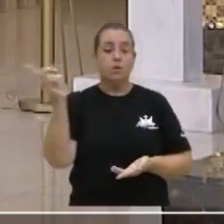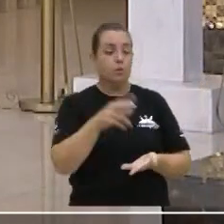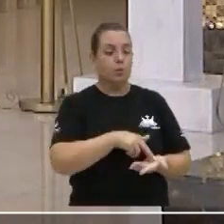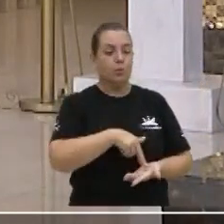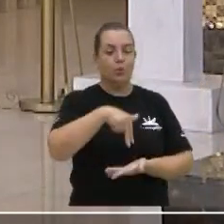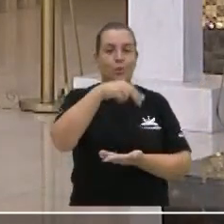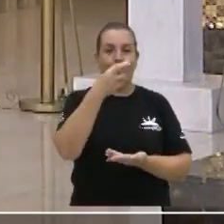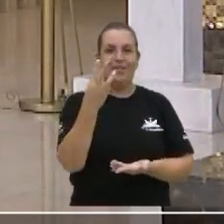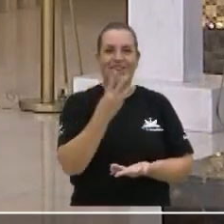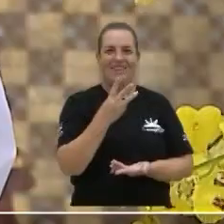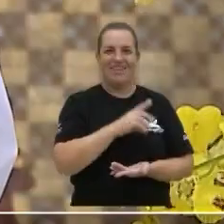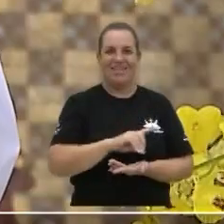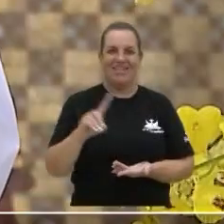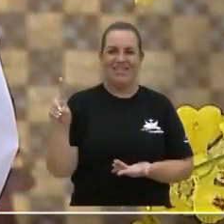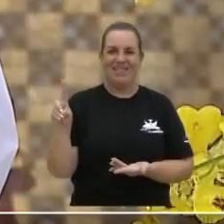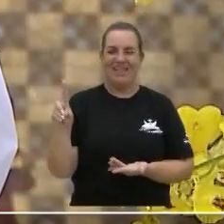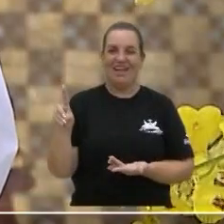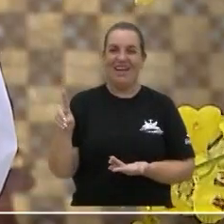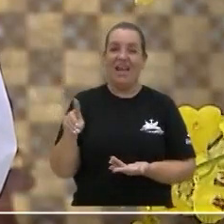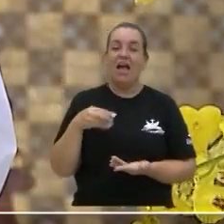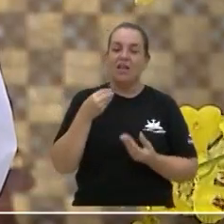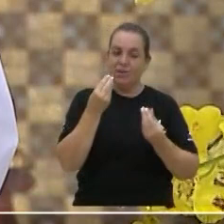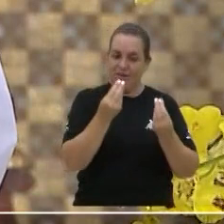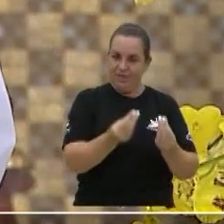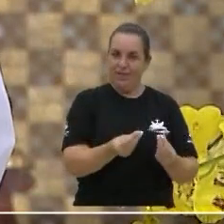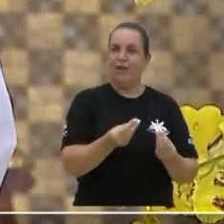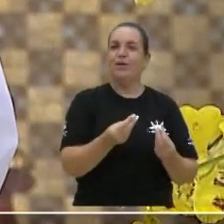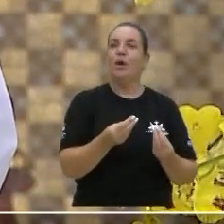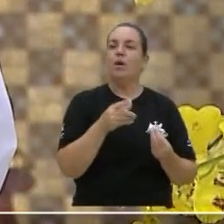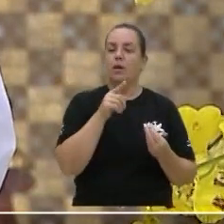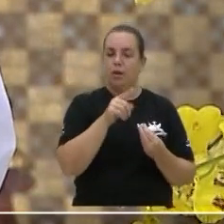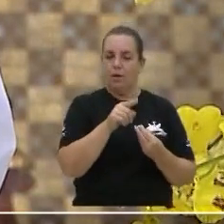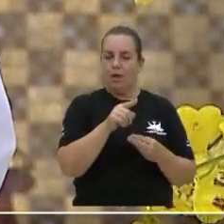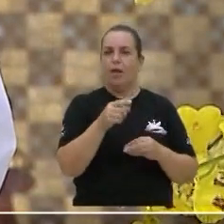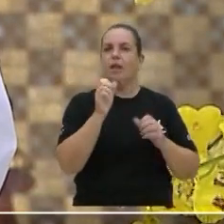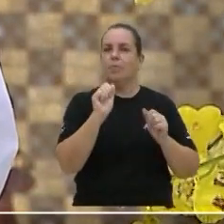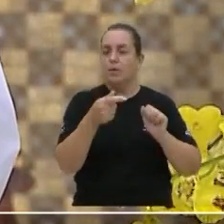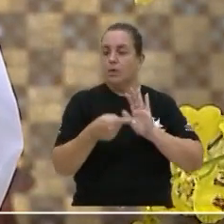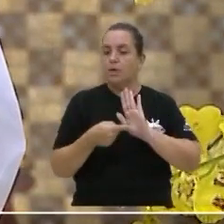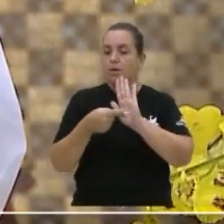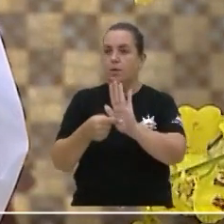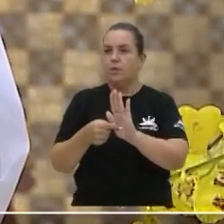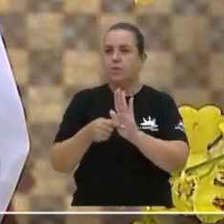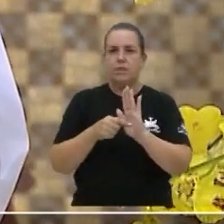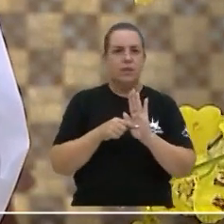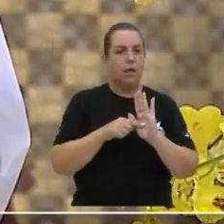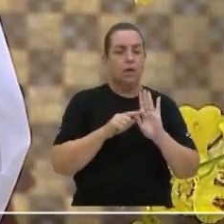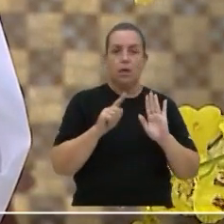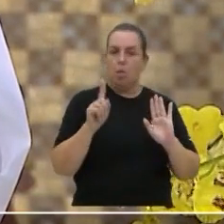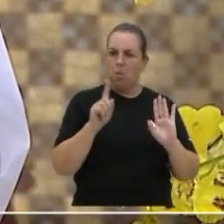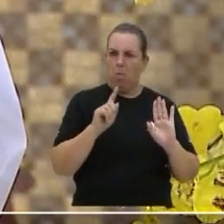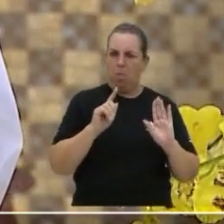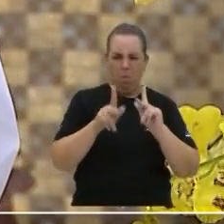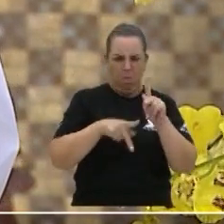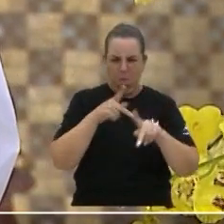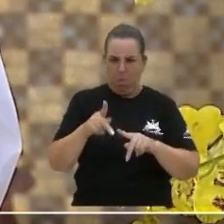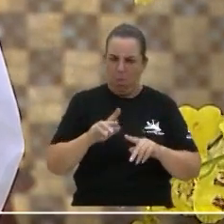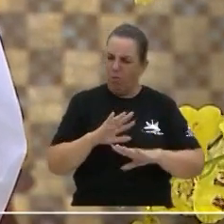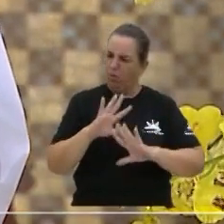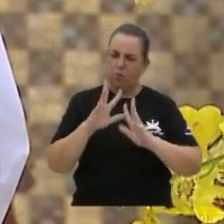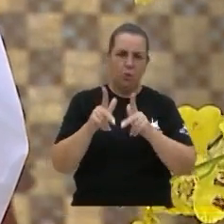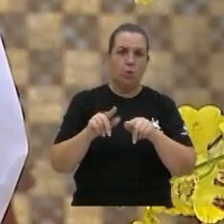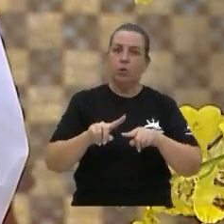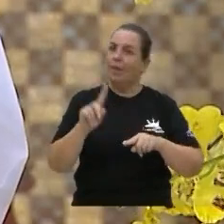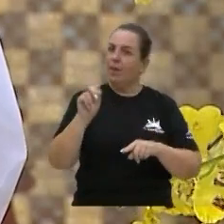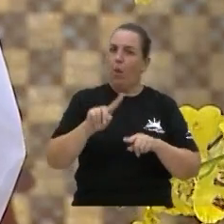no terceiro dia, concedendo-lhe manifestar-se não a todo o povo, mas às